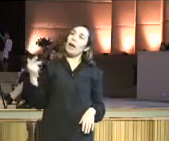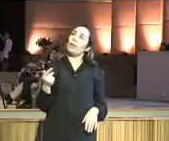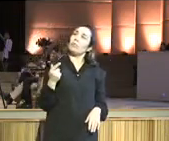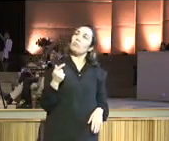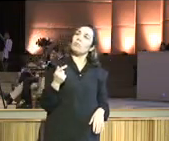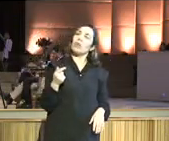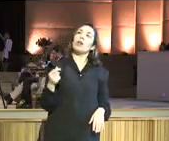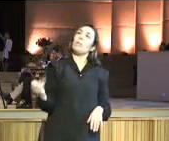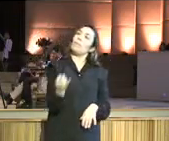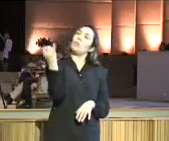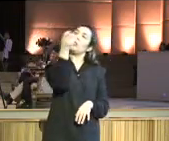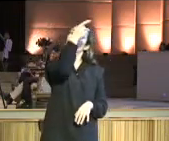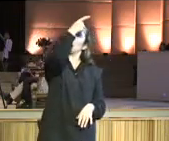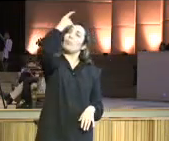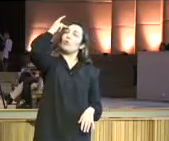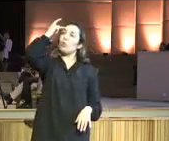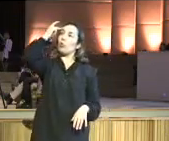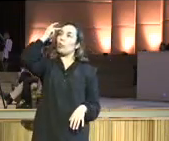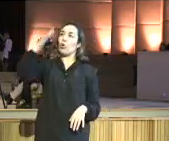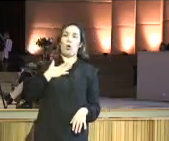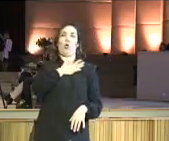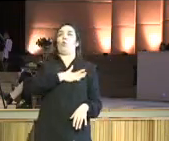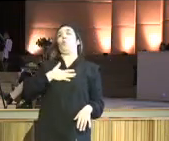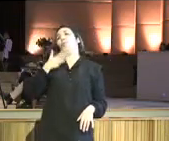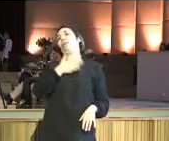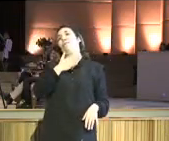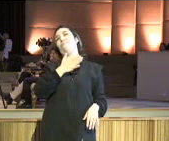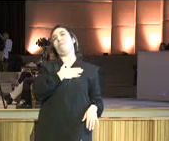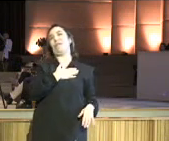pelos feitos de coragem e vitória.